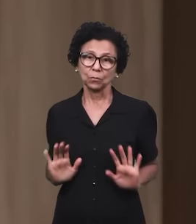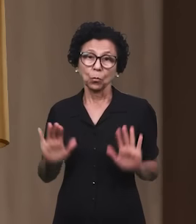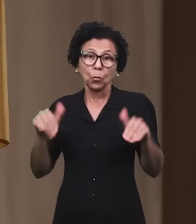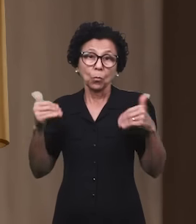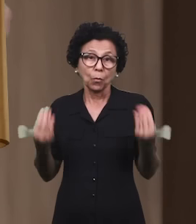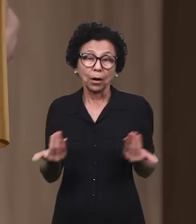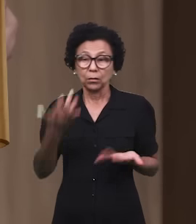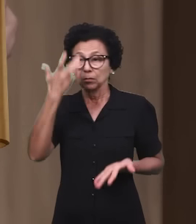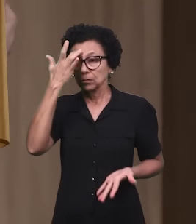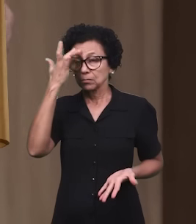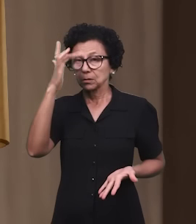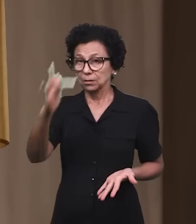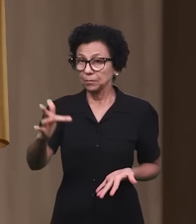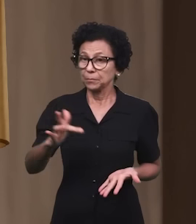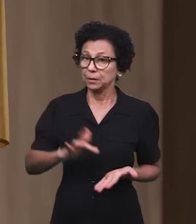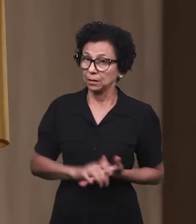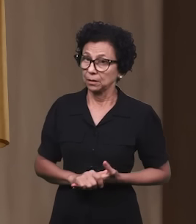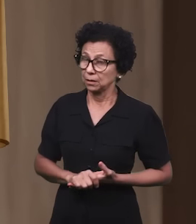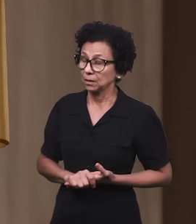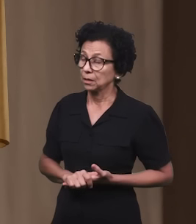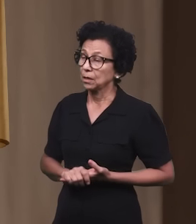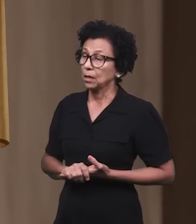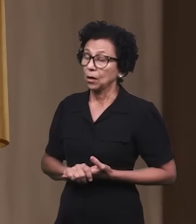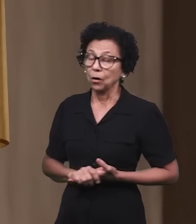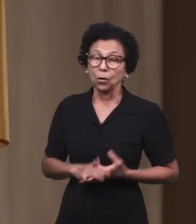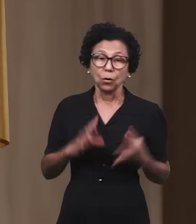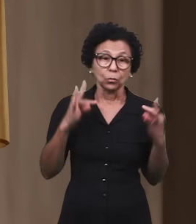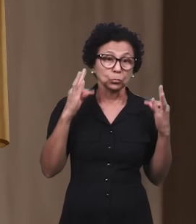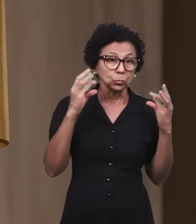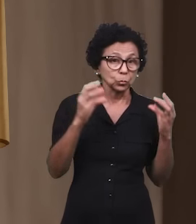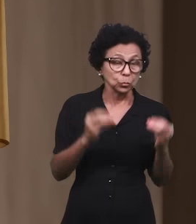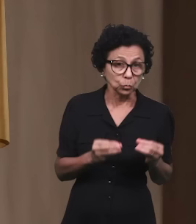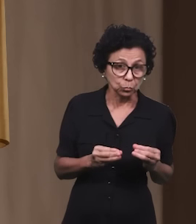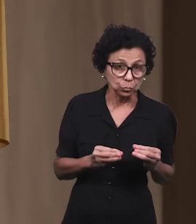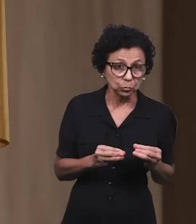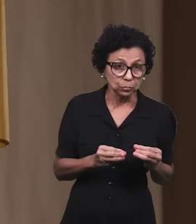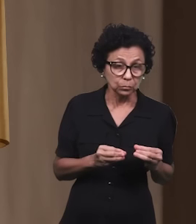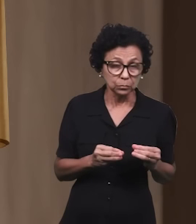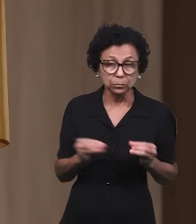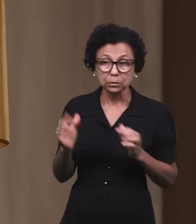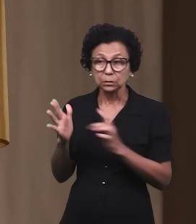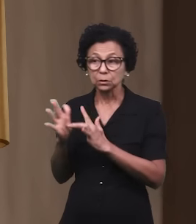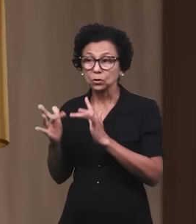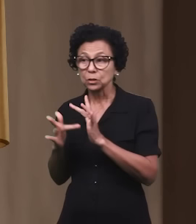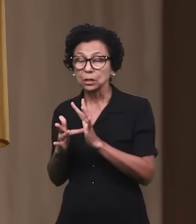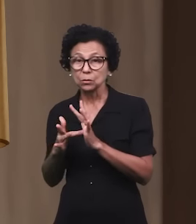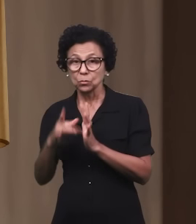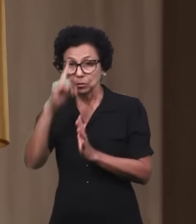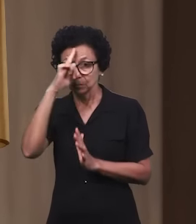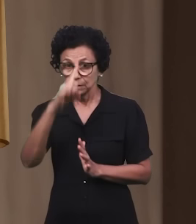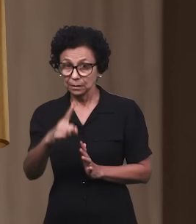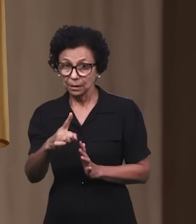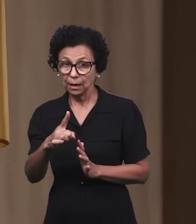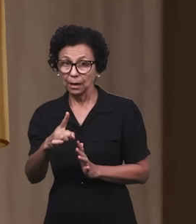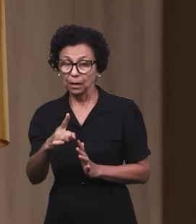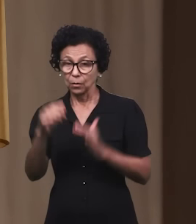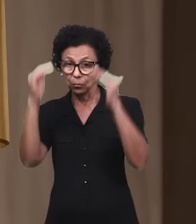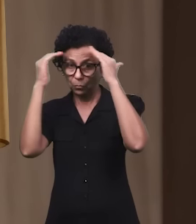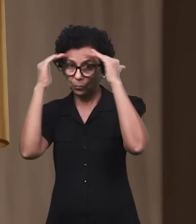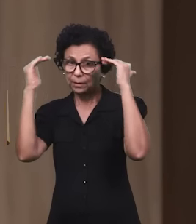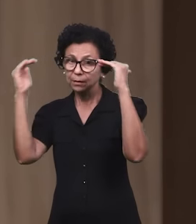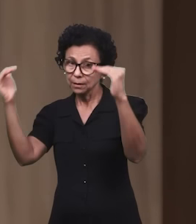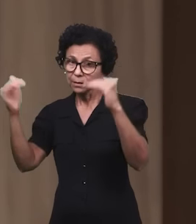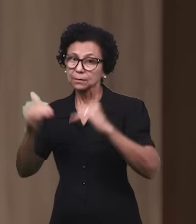olha, fazei tudo o quanto ele vos disser, fazei tudo o quanto ele vos disser. Quer dizer,